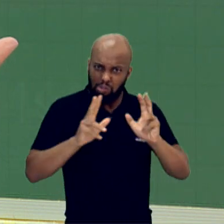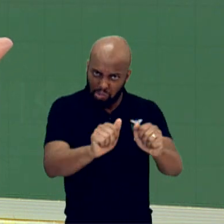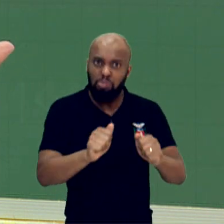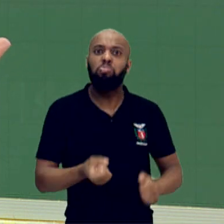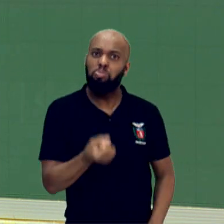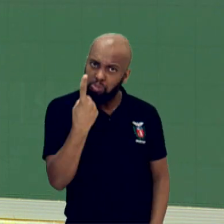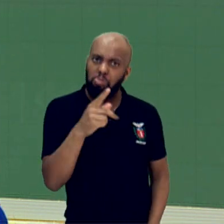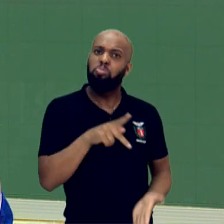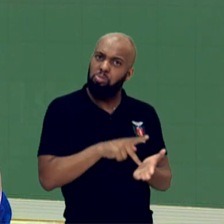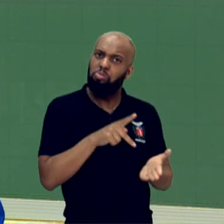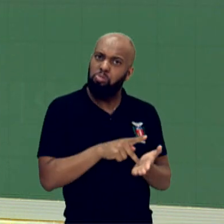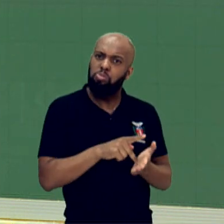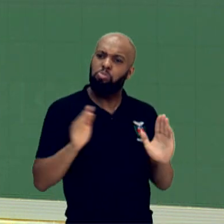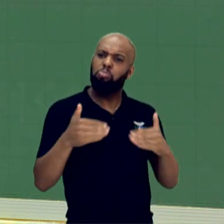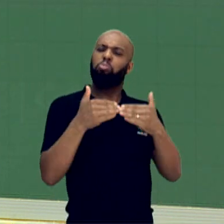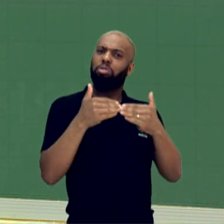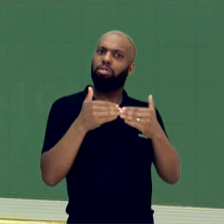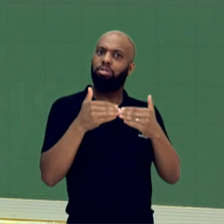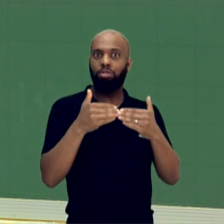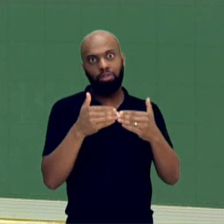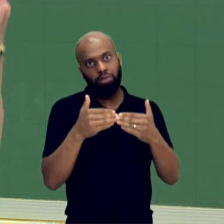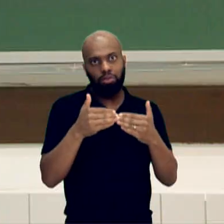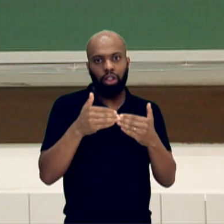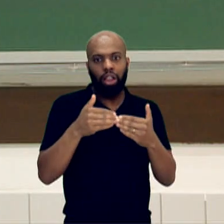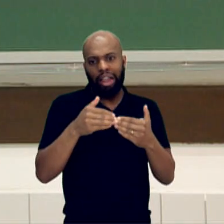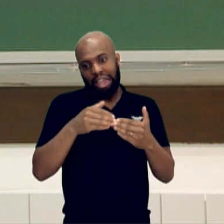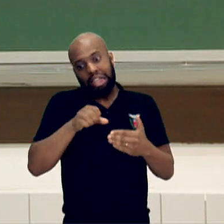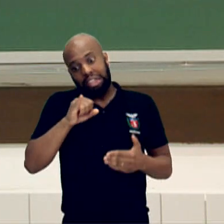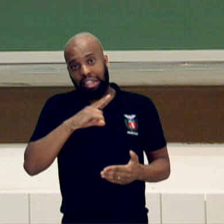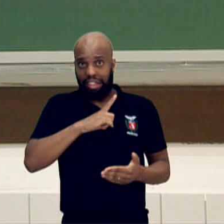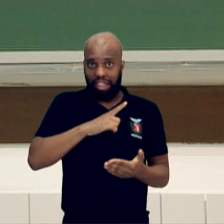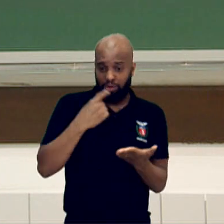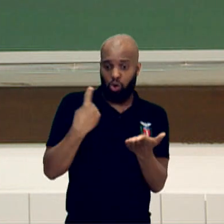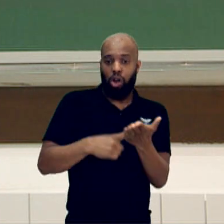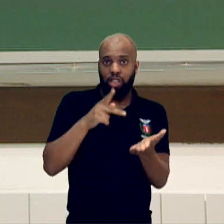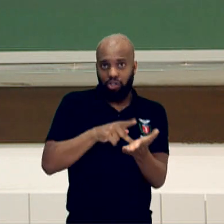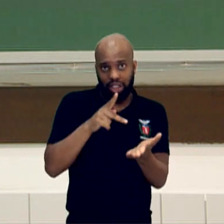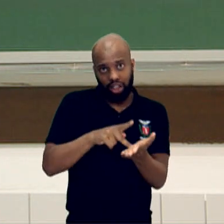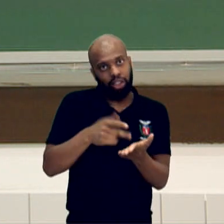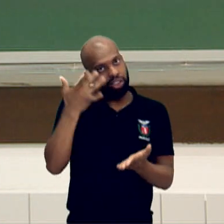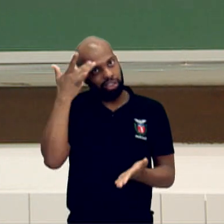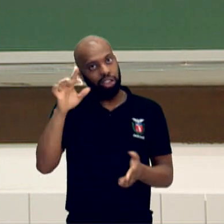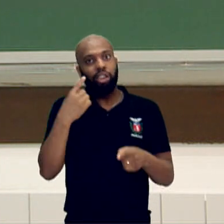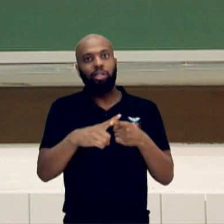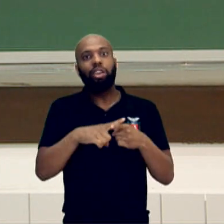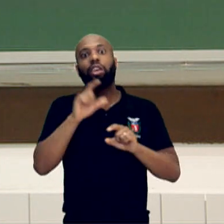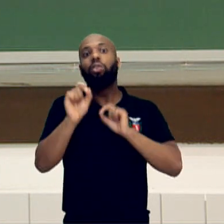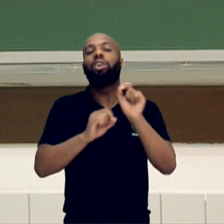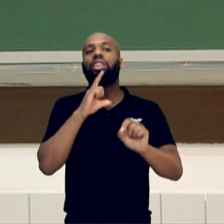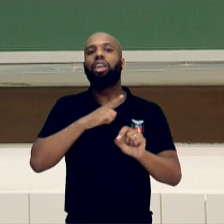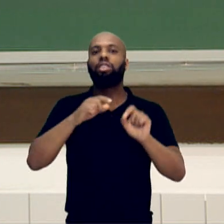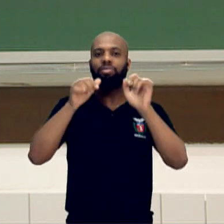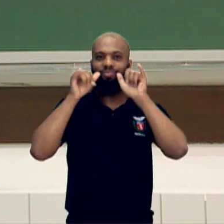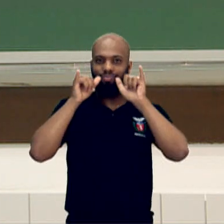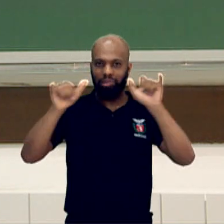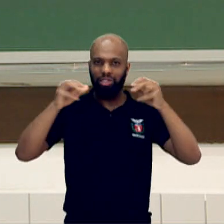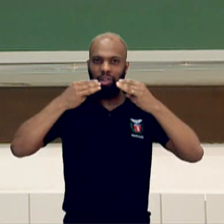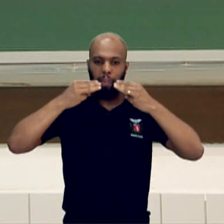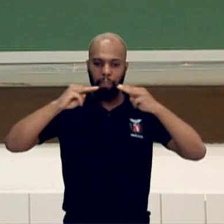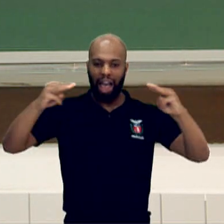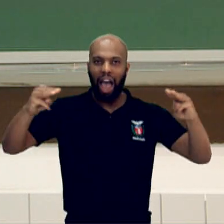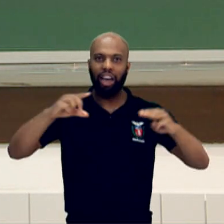na internet e ela está com o compromisso da verdade, porque existe uma coisinha chamada marketing.